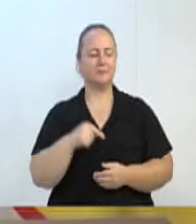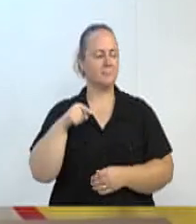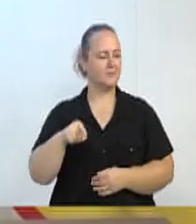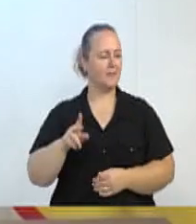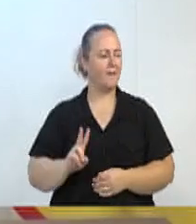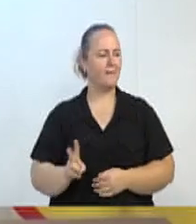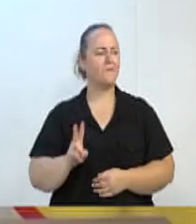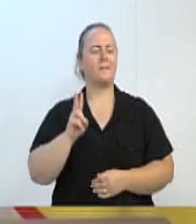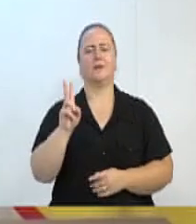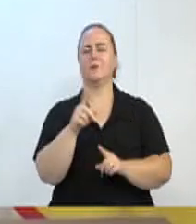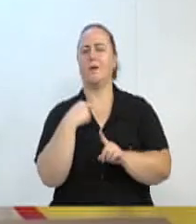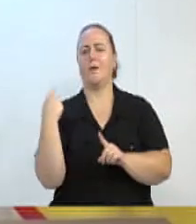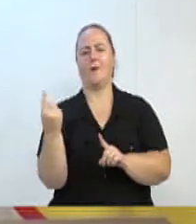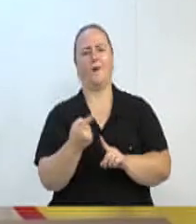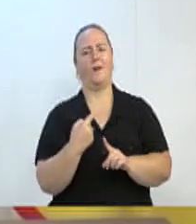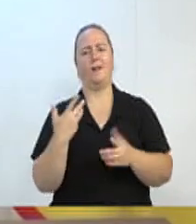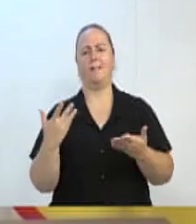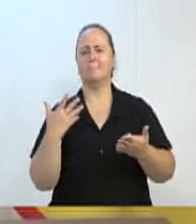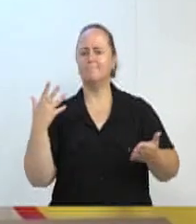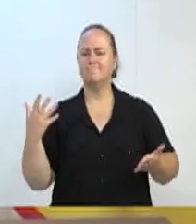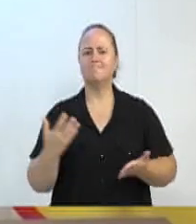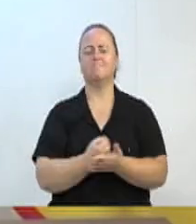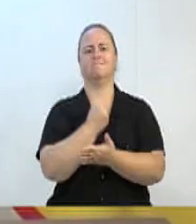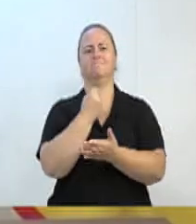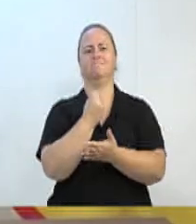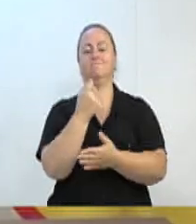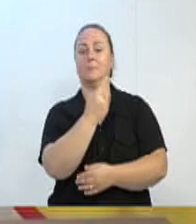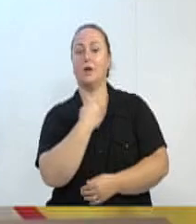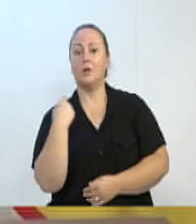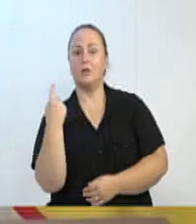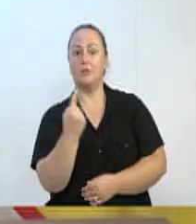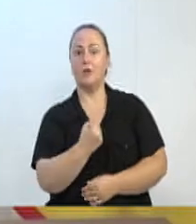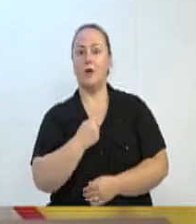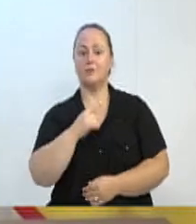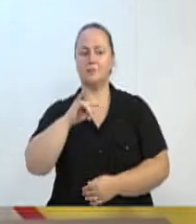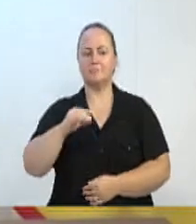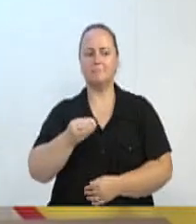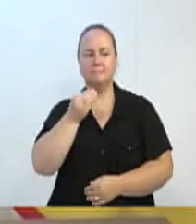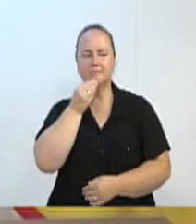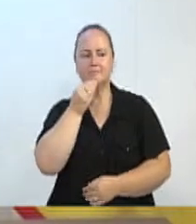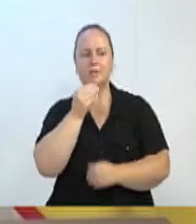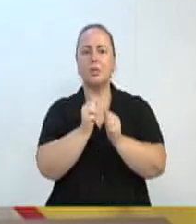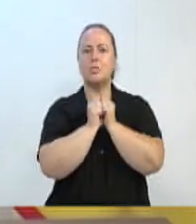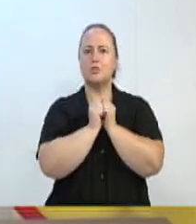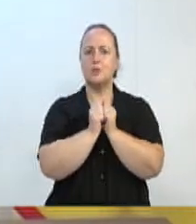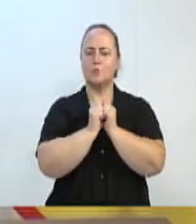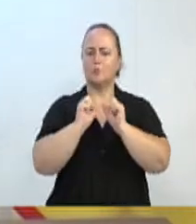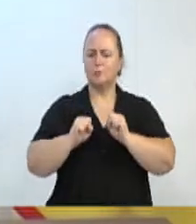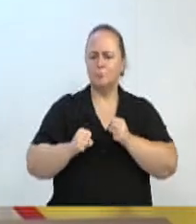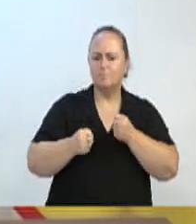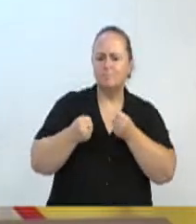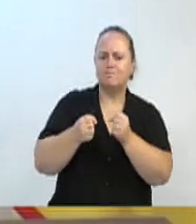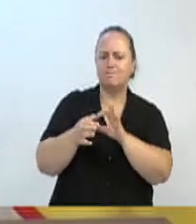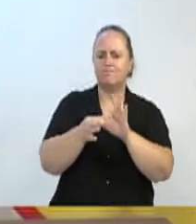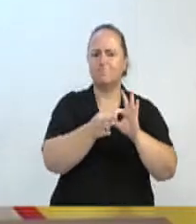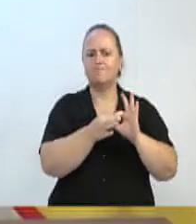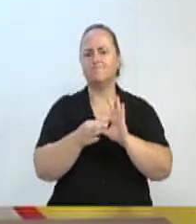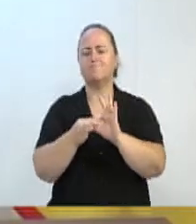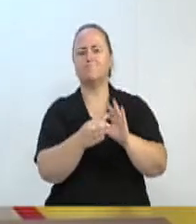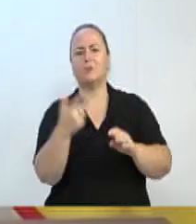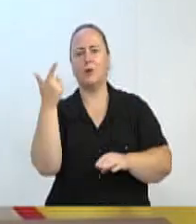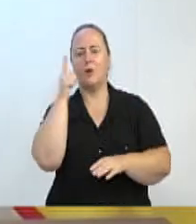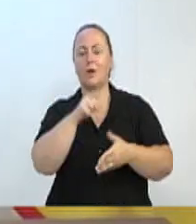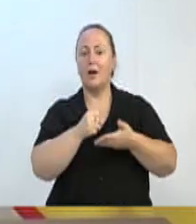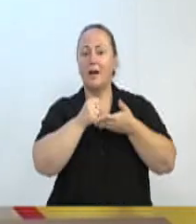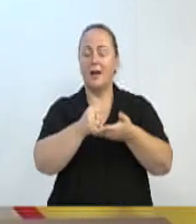que mostra que quando nós que temos oportunidade de estarmos aqui na política nos unimos para fazer a diferença